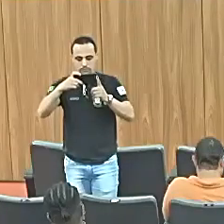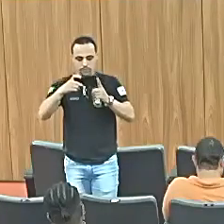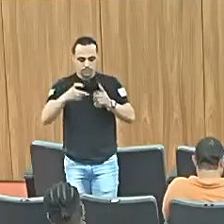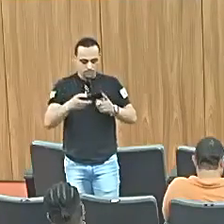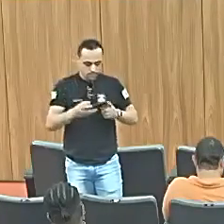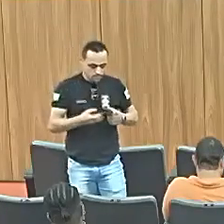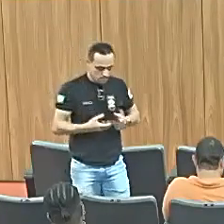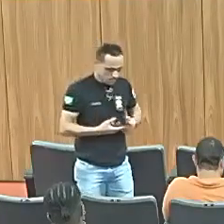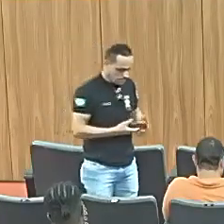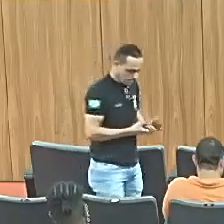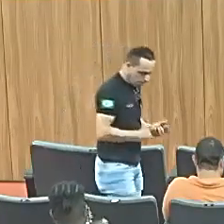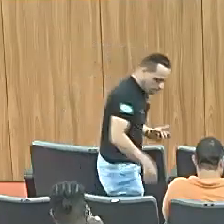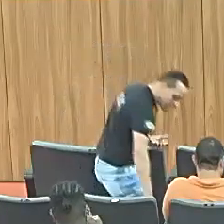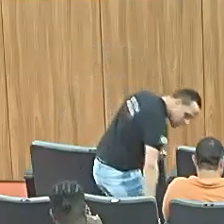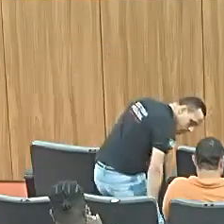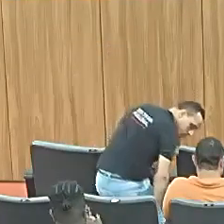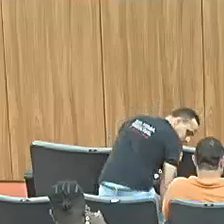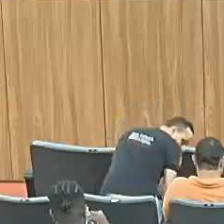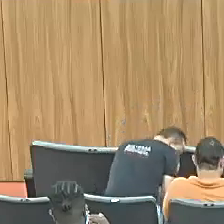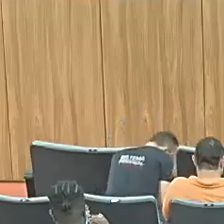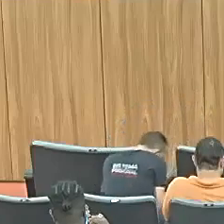das comissões